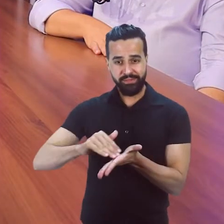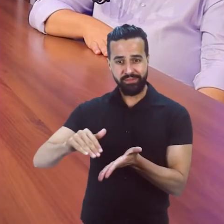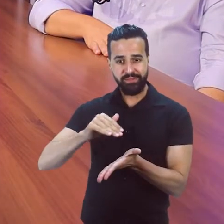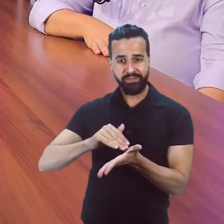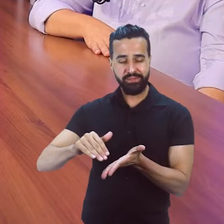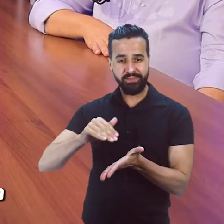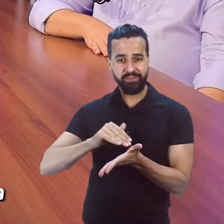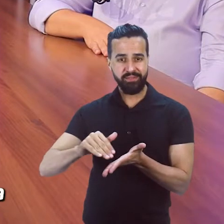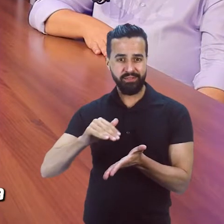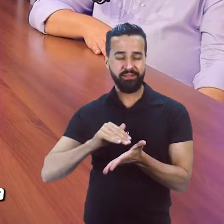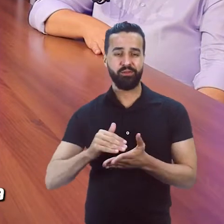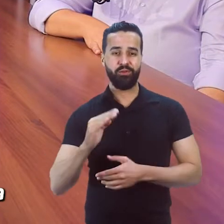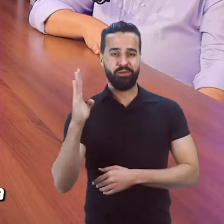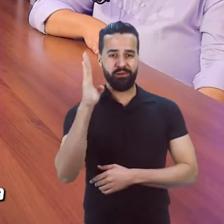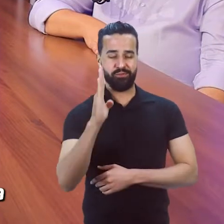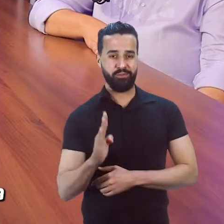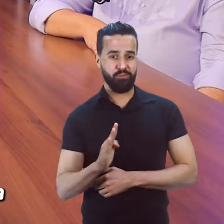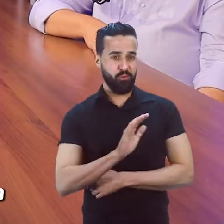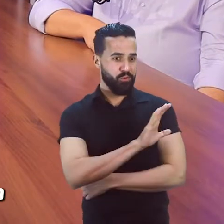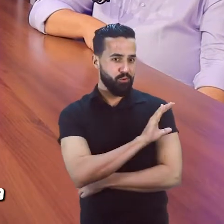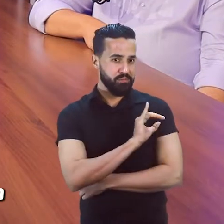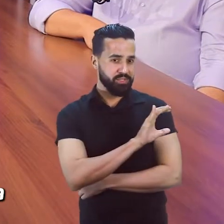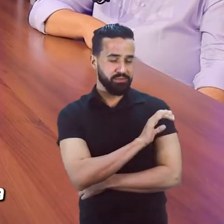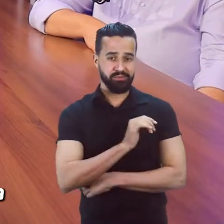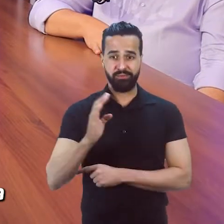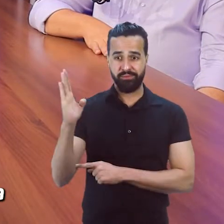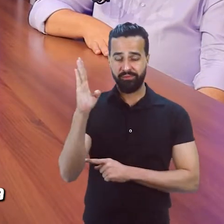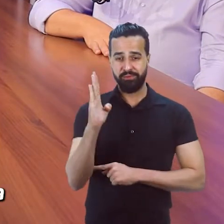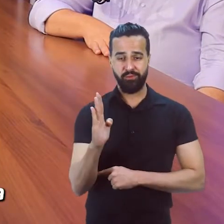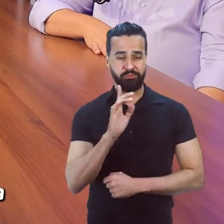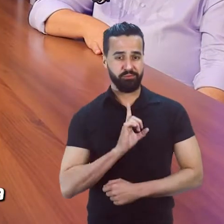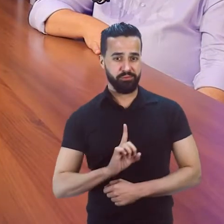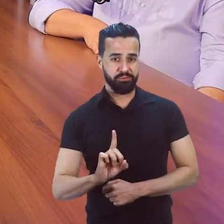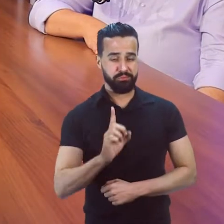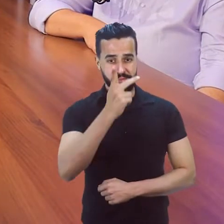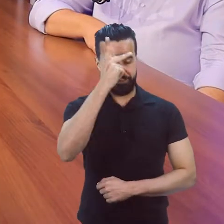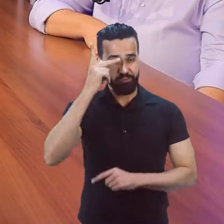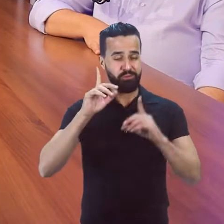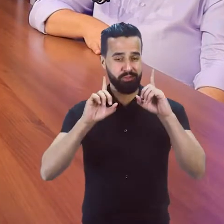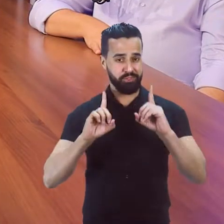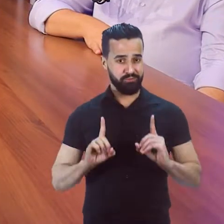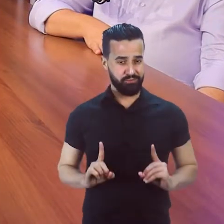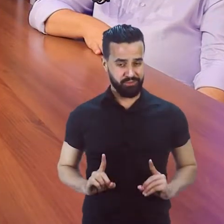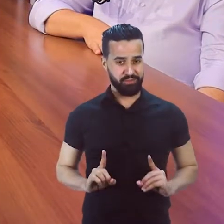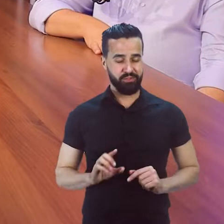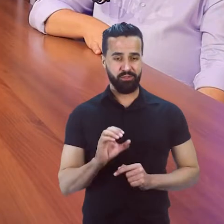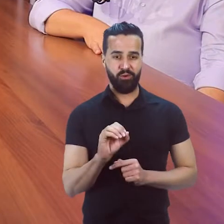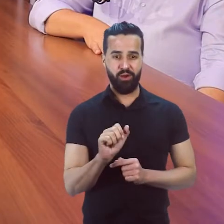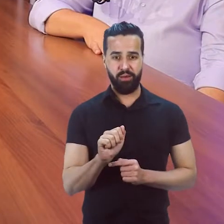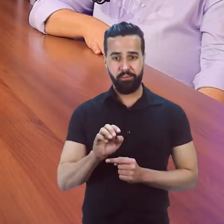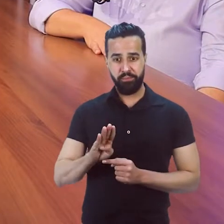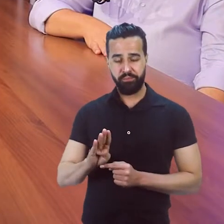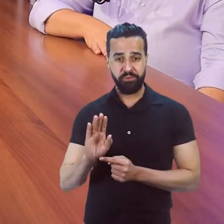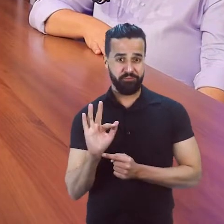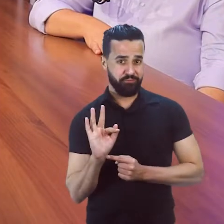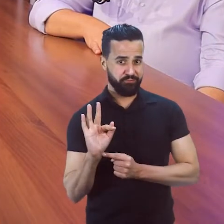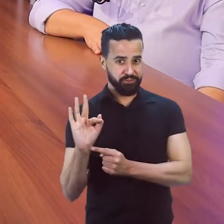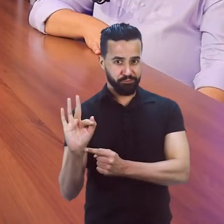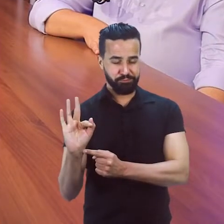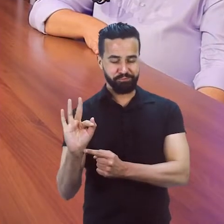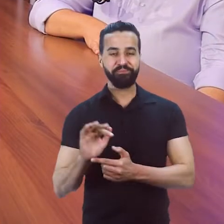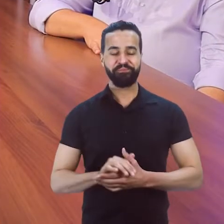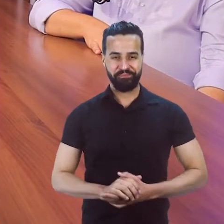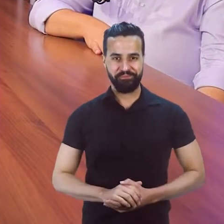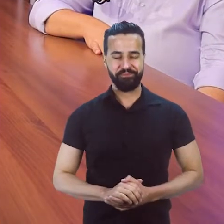né? Secretário da Comissão Nacional dos Direitos da Pessoa com Deficiência da OAB Federal.